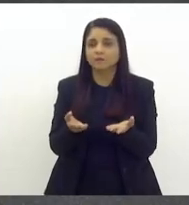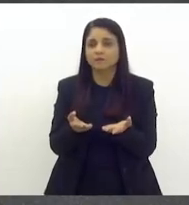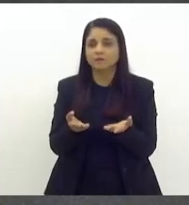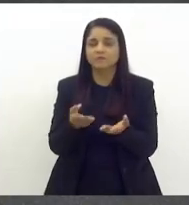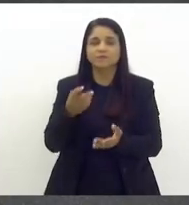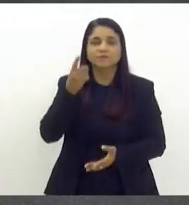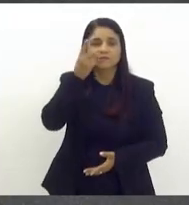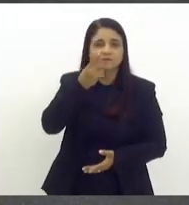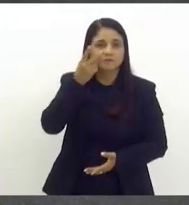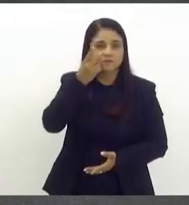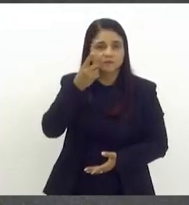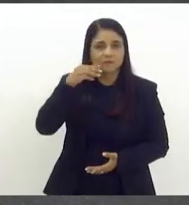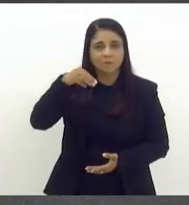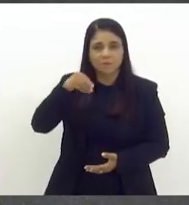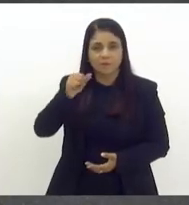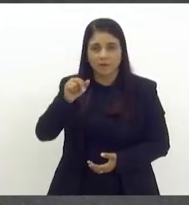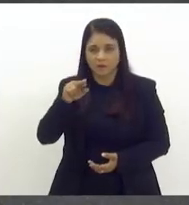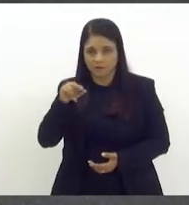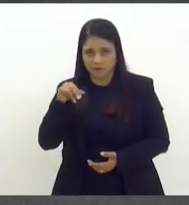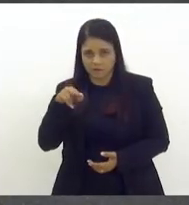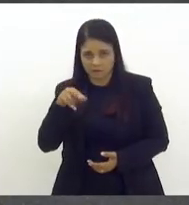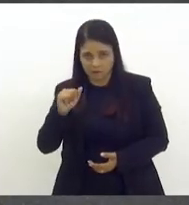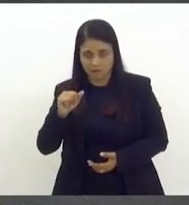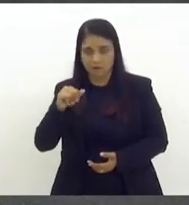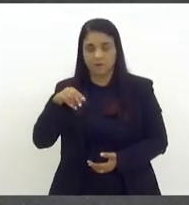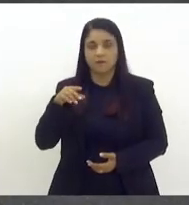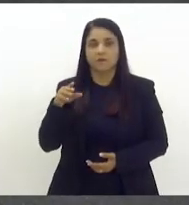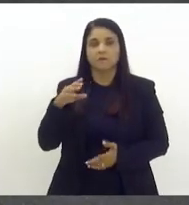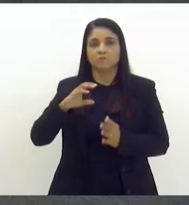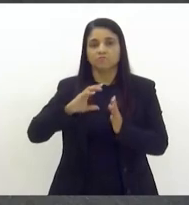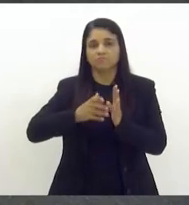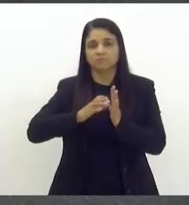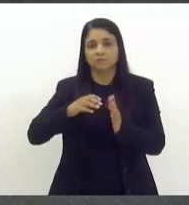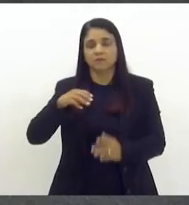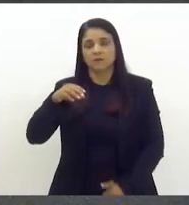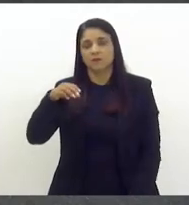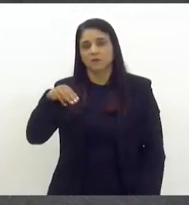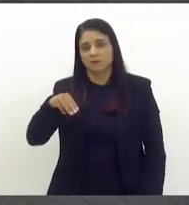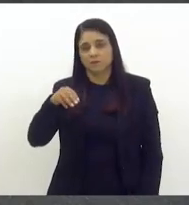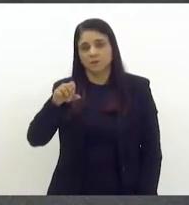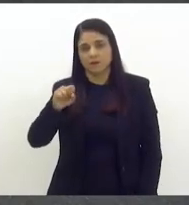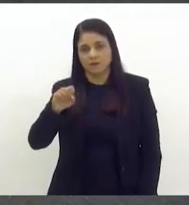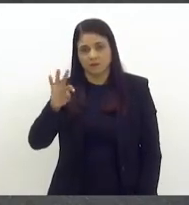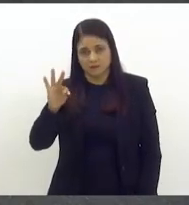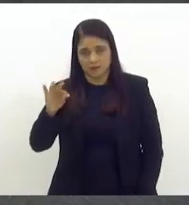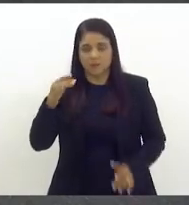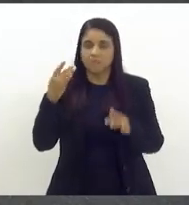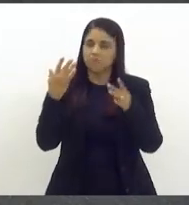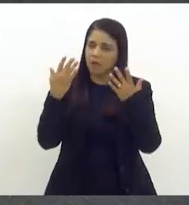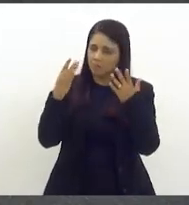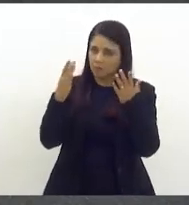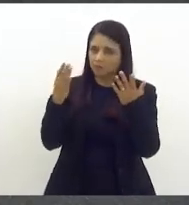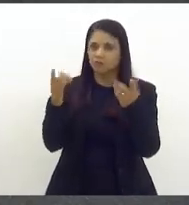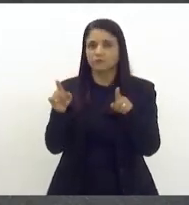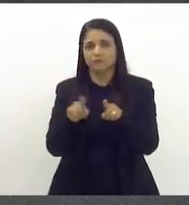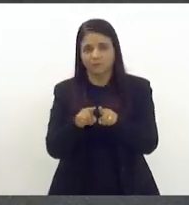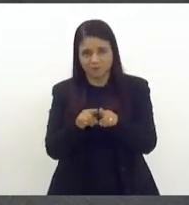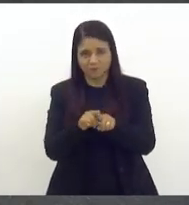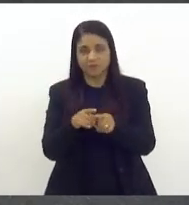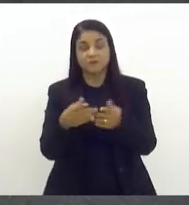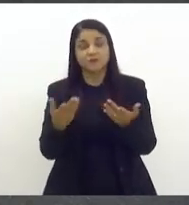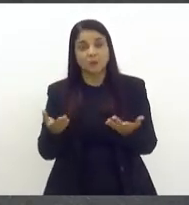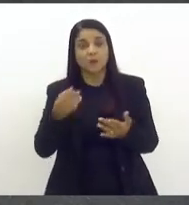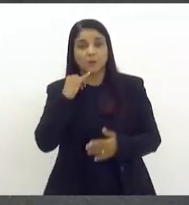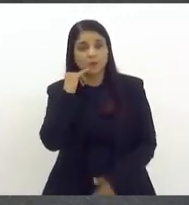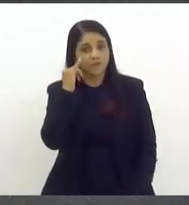deputada Marina do MST aplaudindo eu queria dizer Presidente brasão que